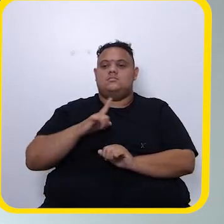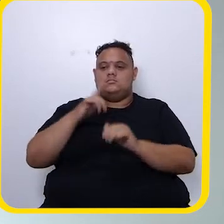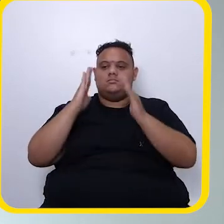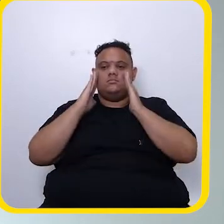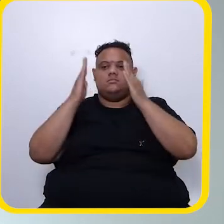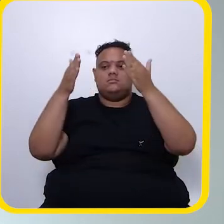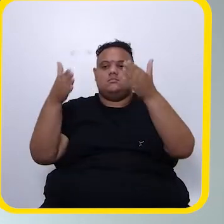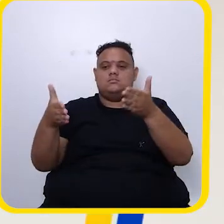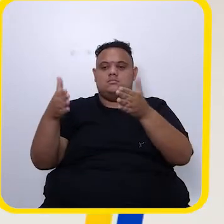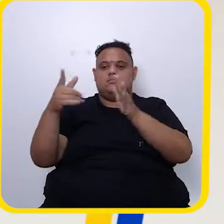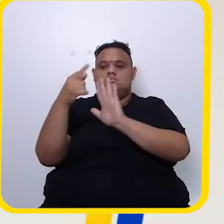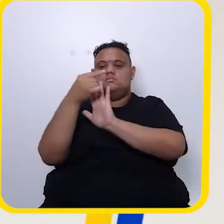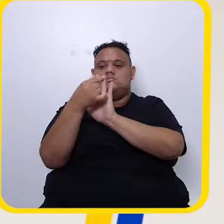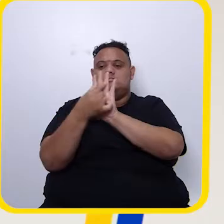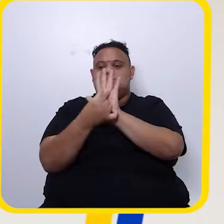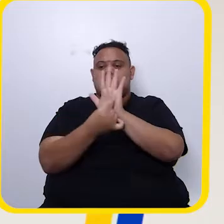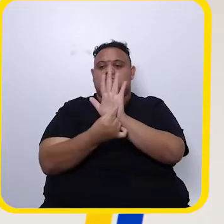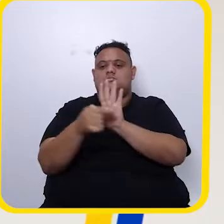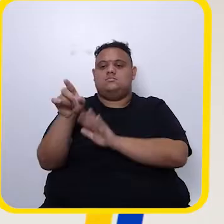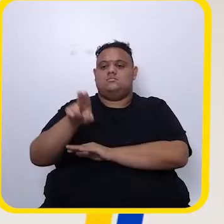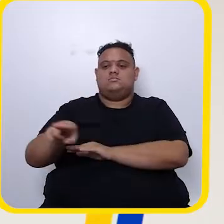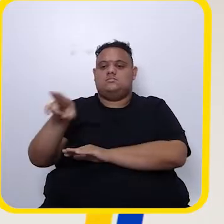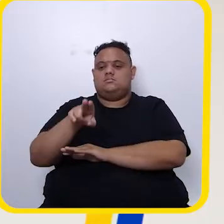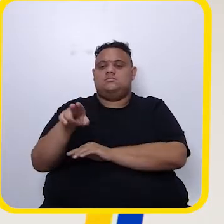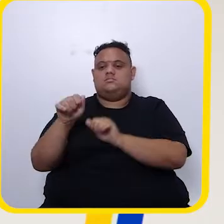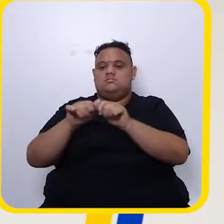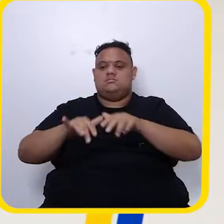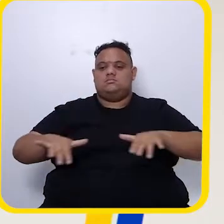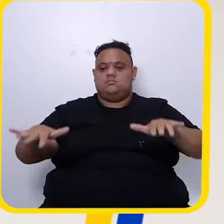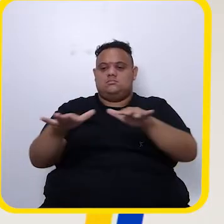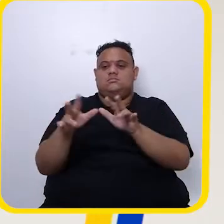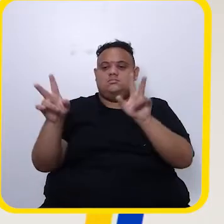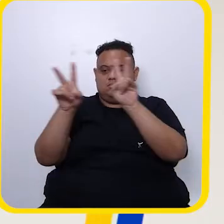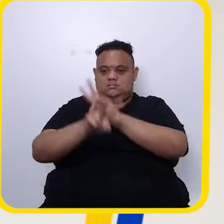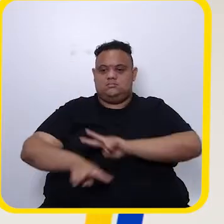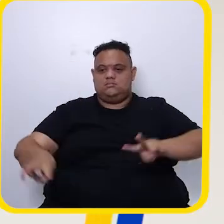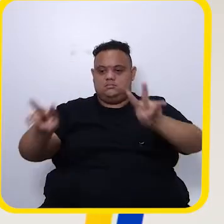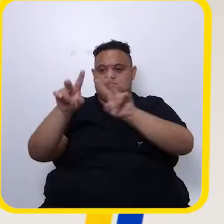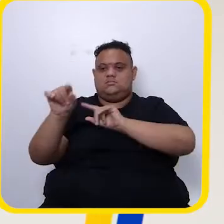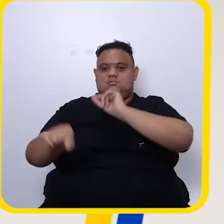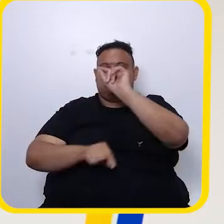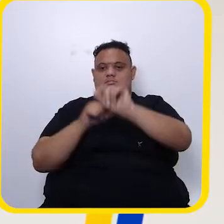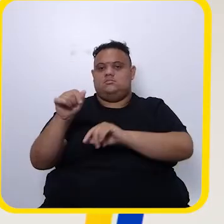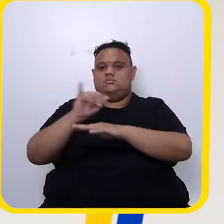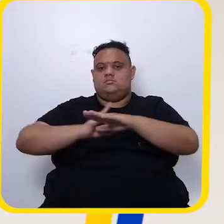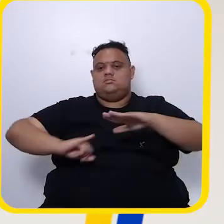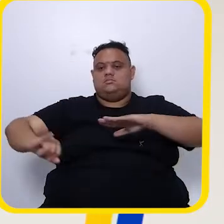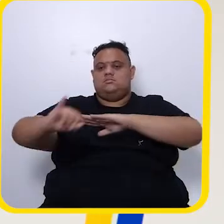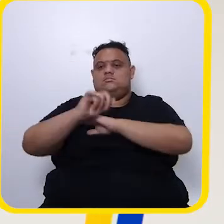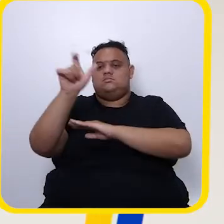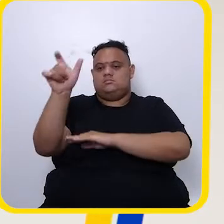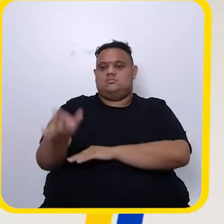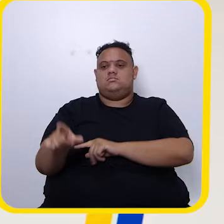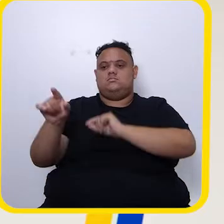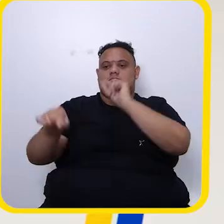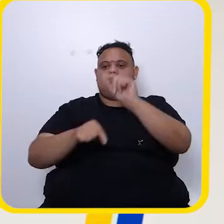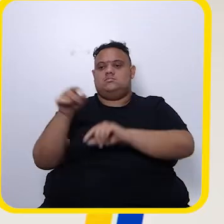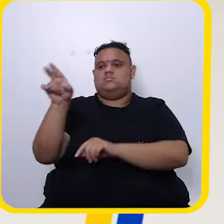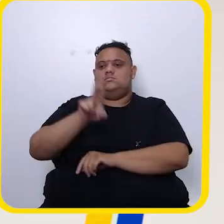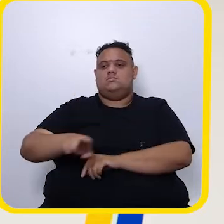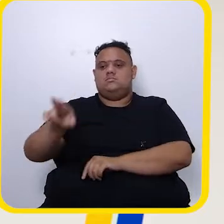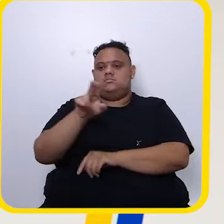vamos aqui focar nesse mapa, né, das grandes Antilhas e o uso do solo. Então, a gente observa que essas ilhas, né, elas